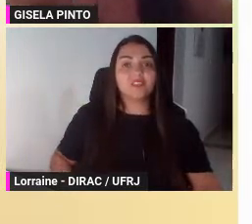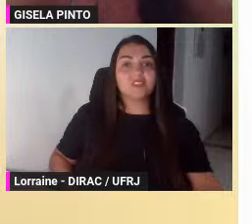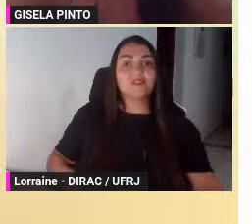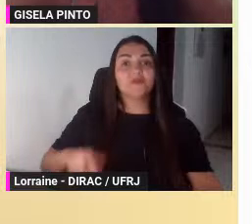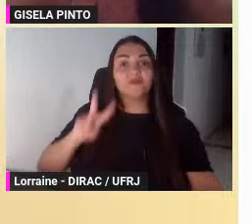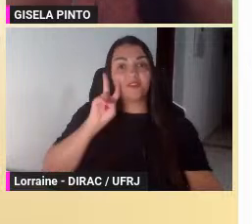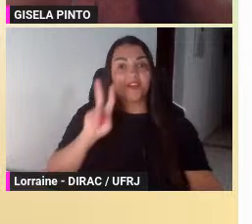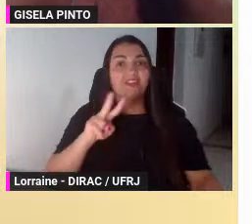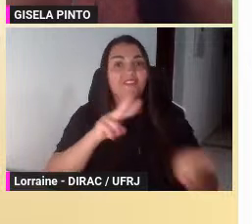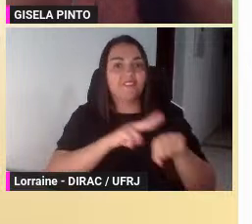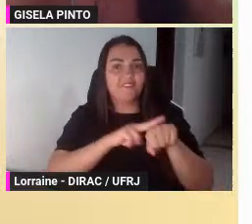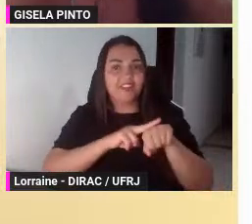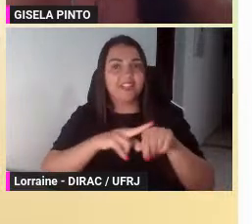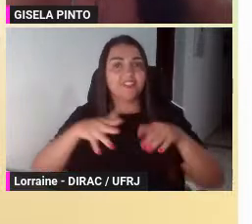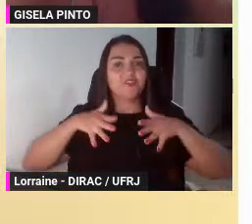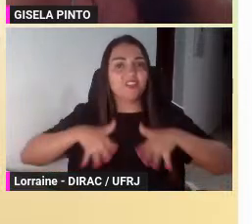direita.